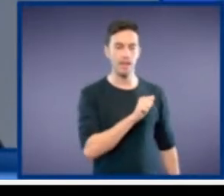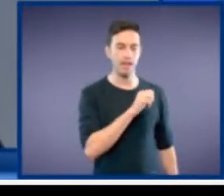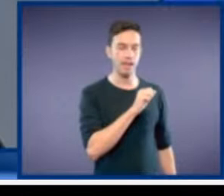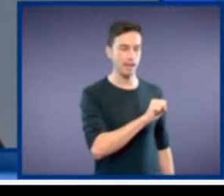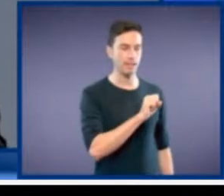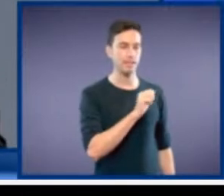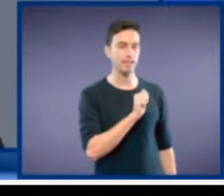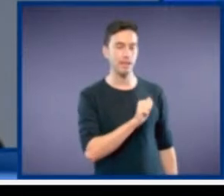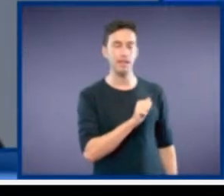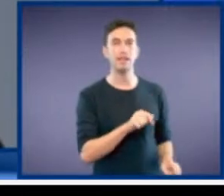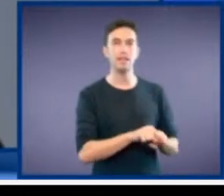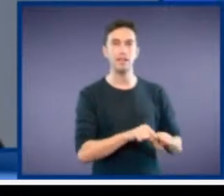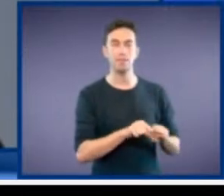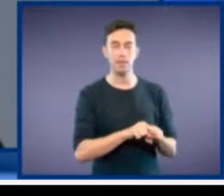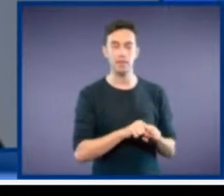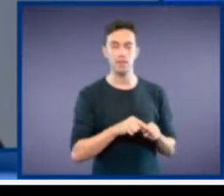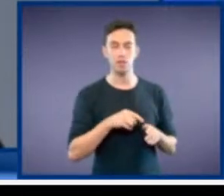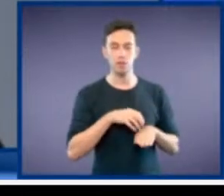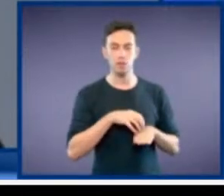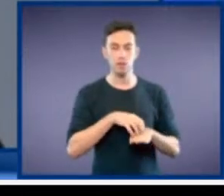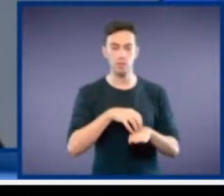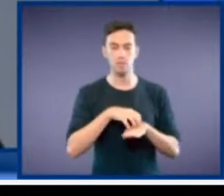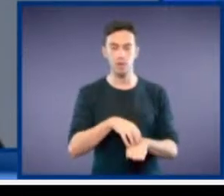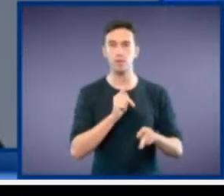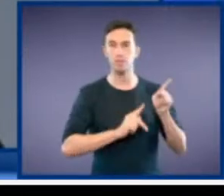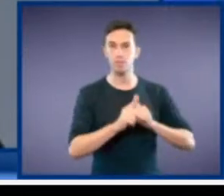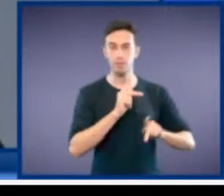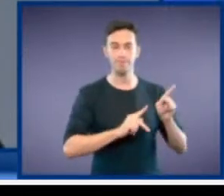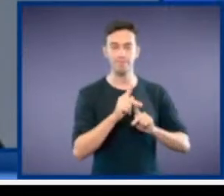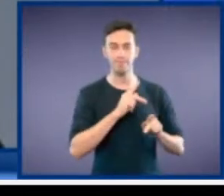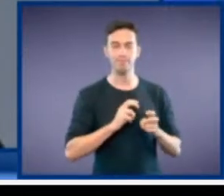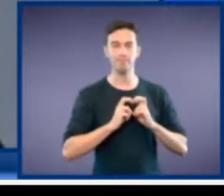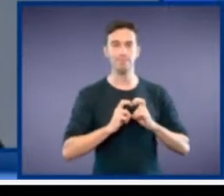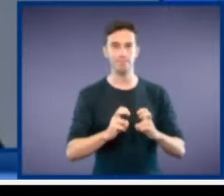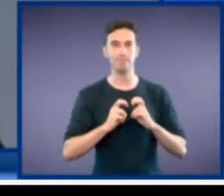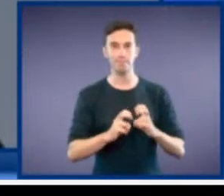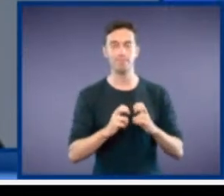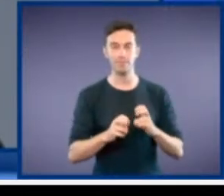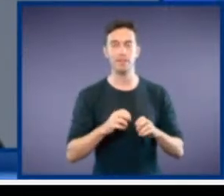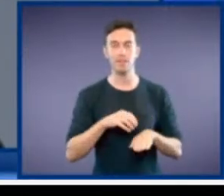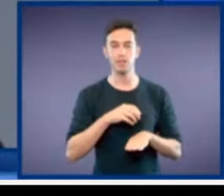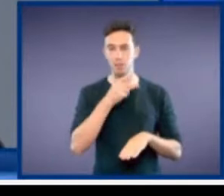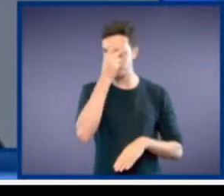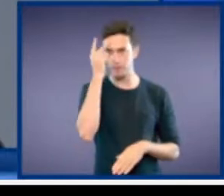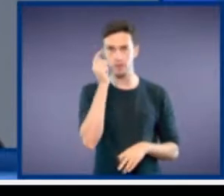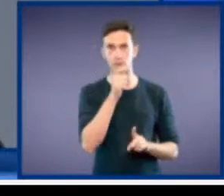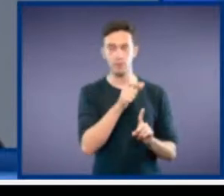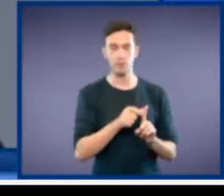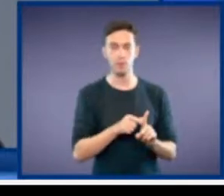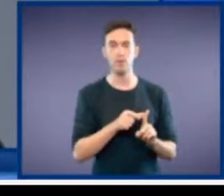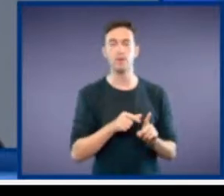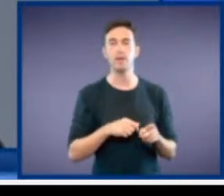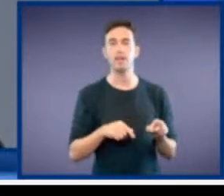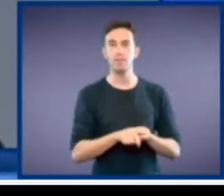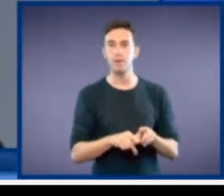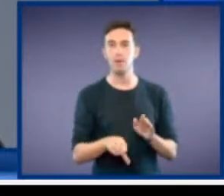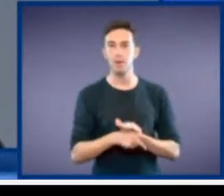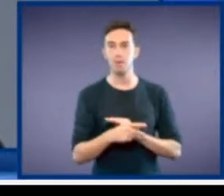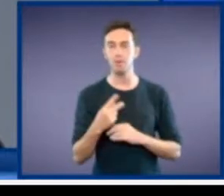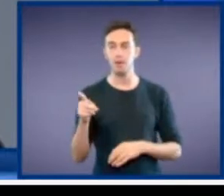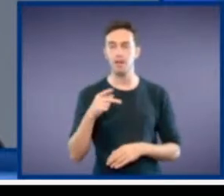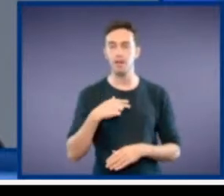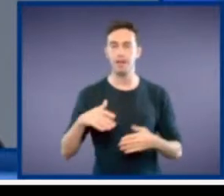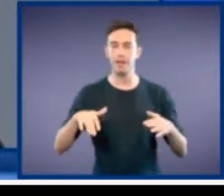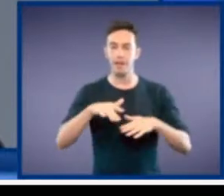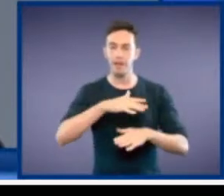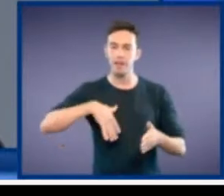Serviço Público de Transporte Metroferroviário de Passageiros na região metropolitana de Belo Horizonte, Minas Gerais. Eu me chamo